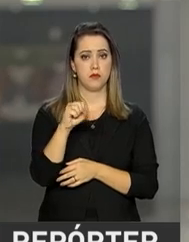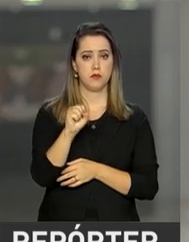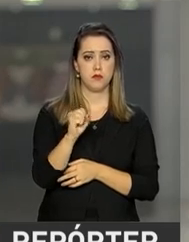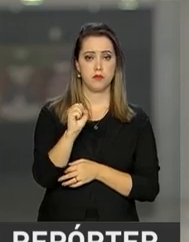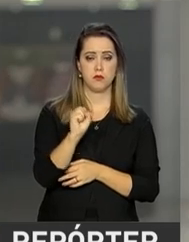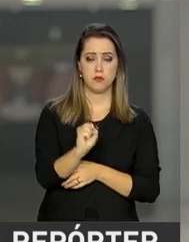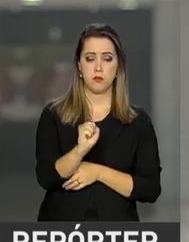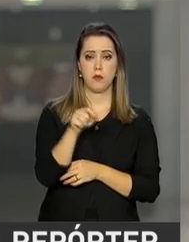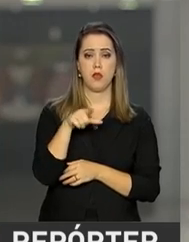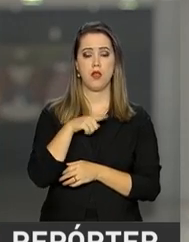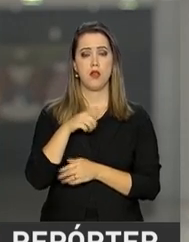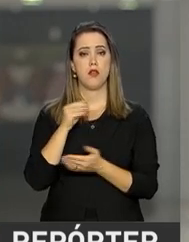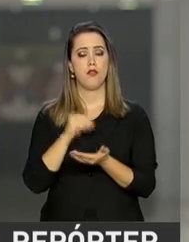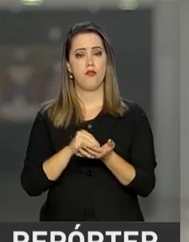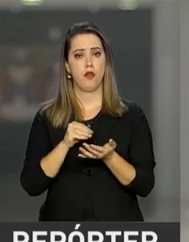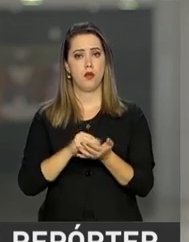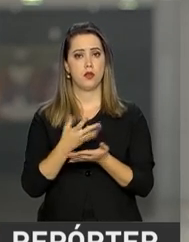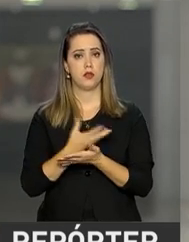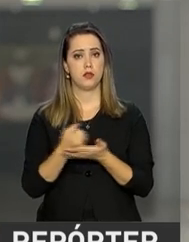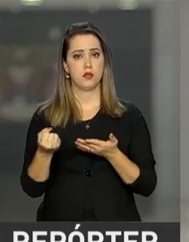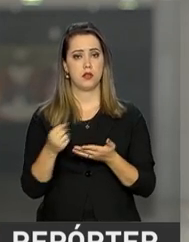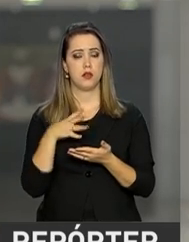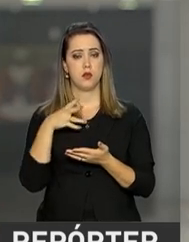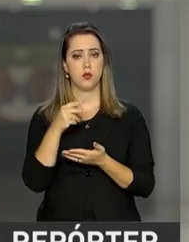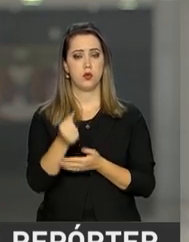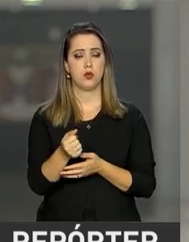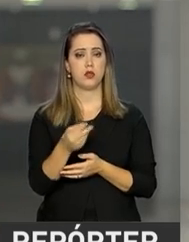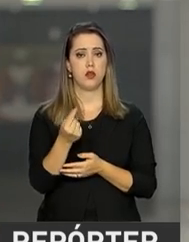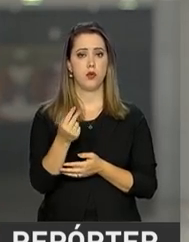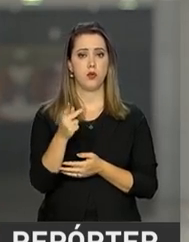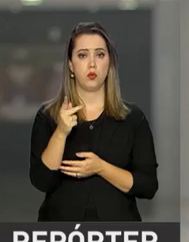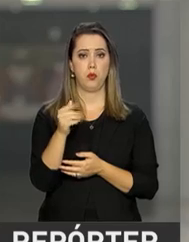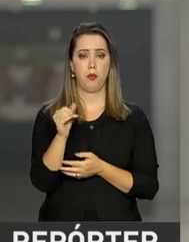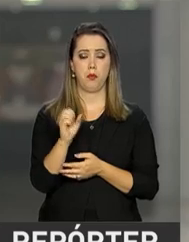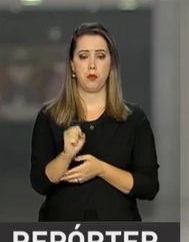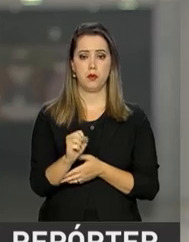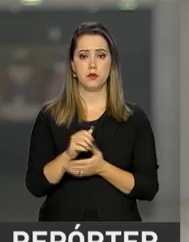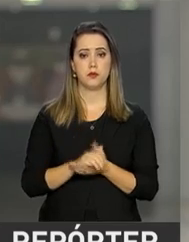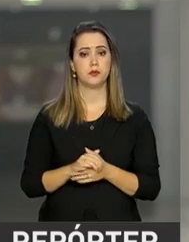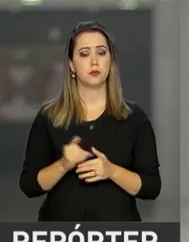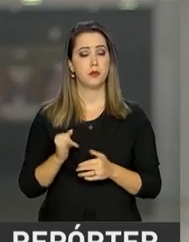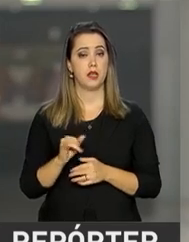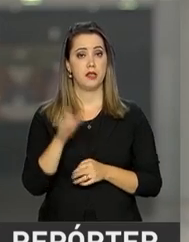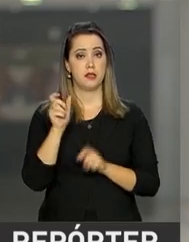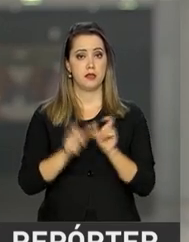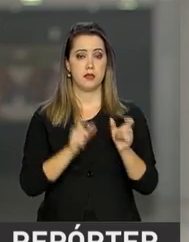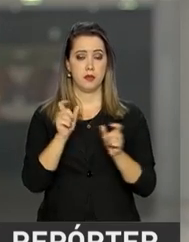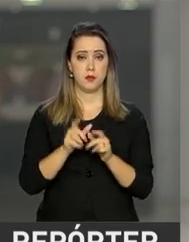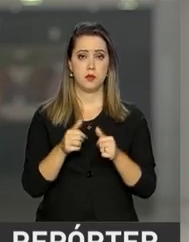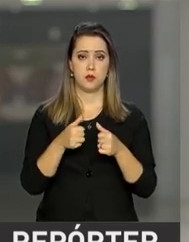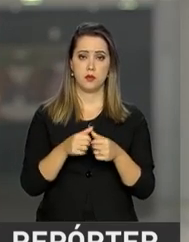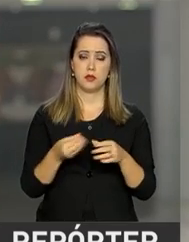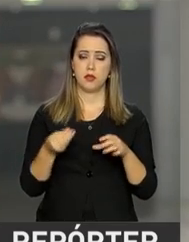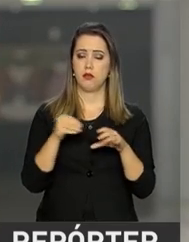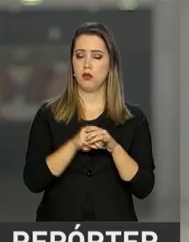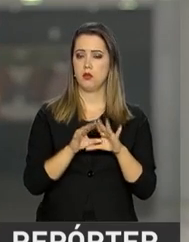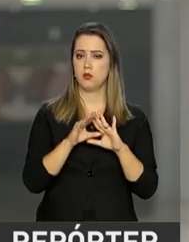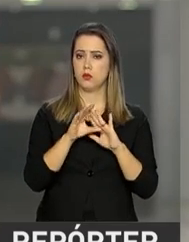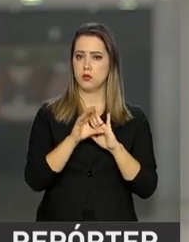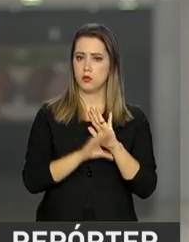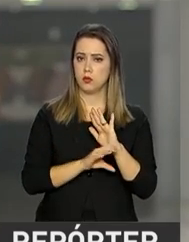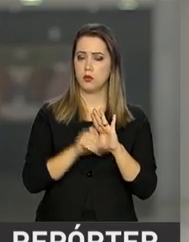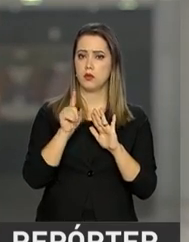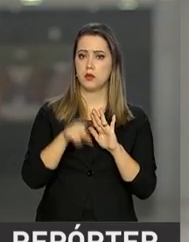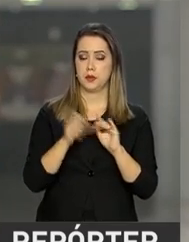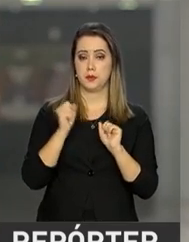e que ainda não sacou o saldo total da cota do pis pasep se a pessoa se enquadra nessas regras é